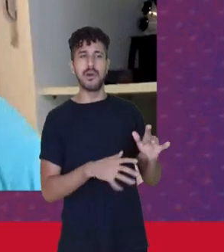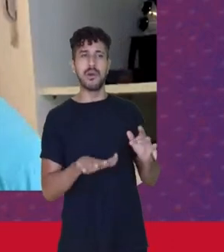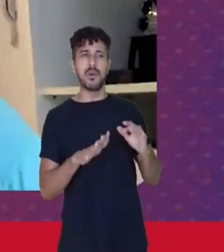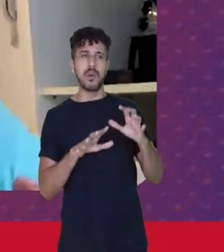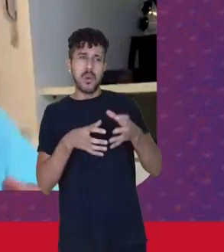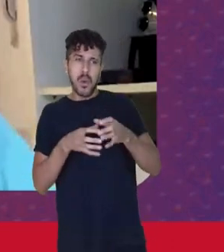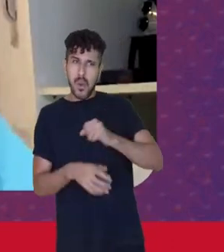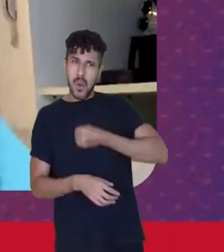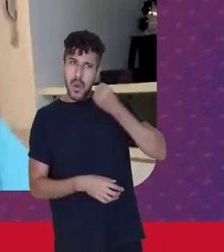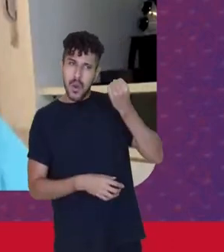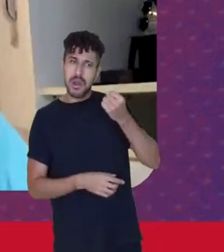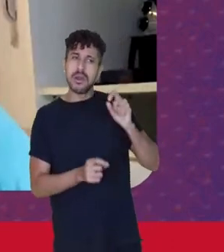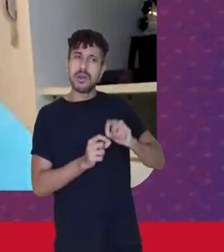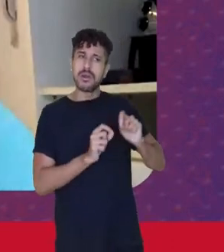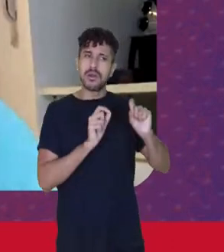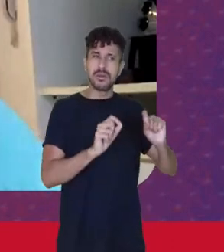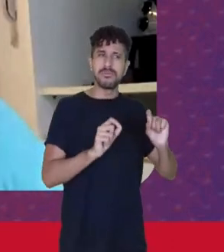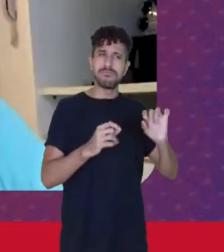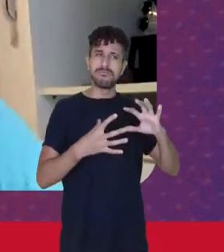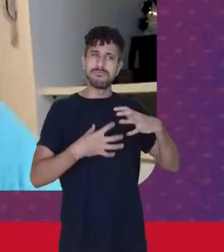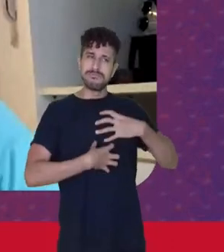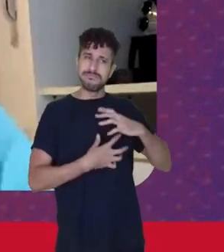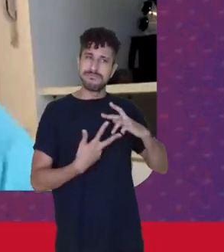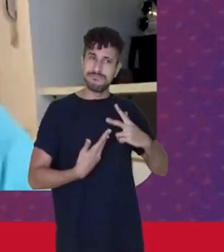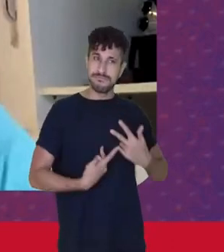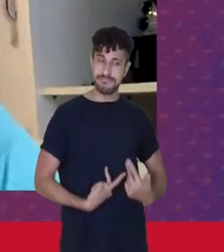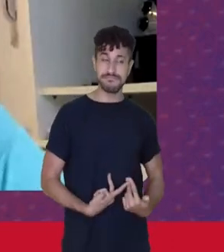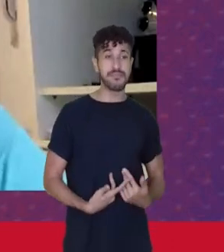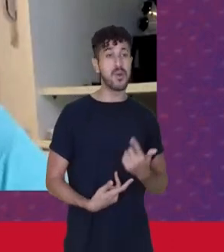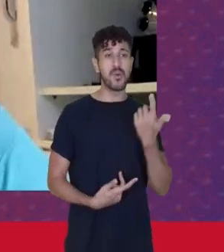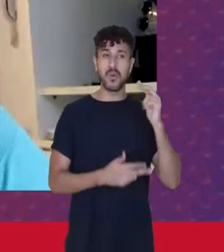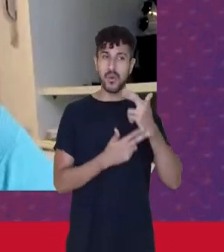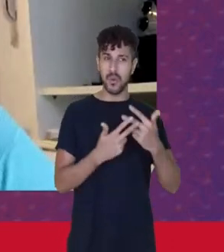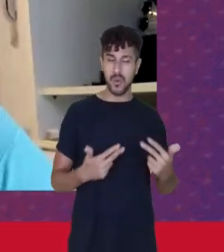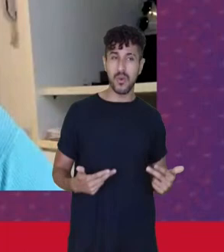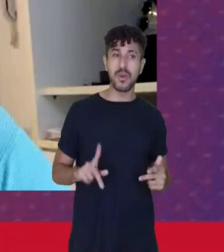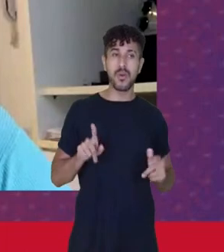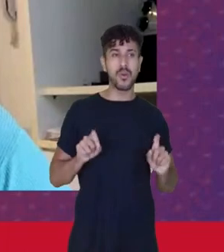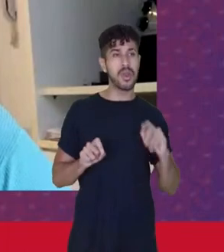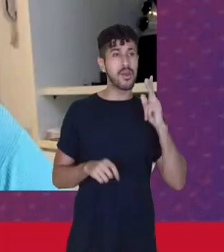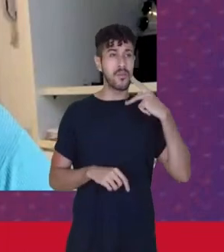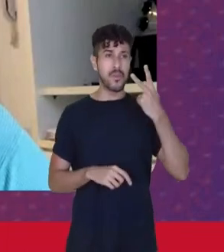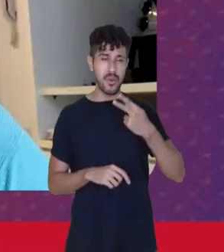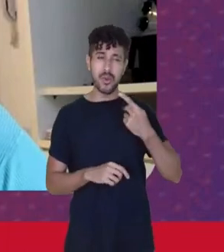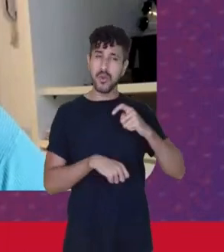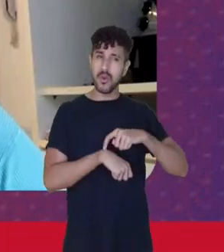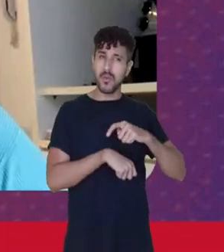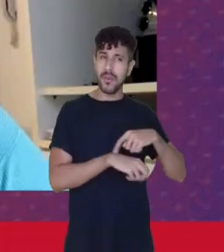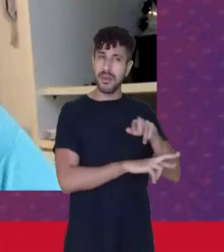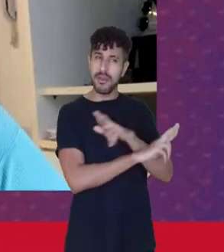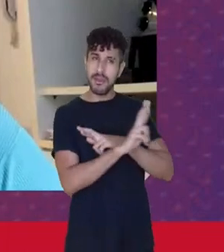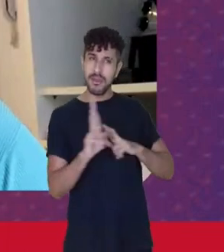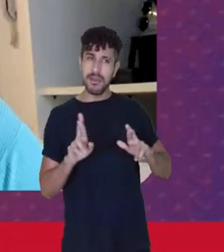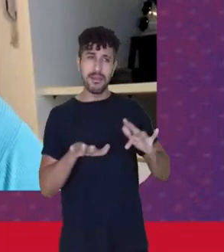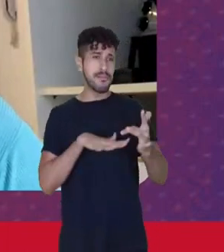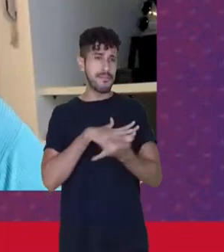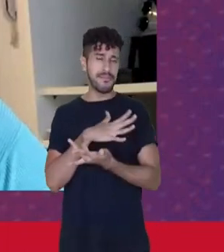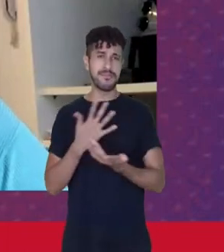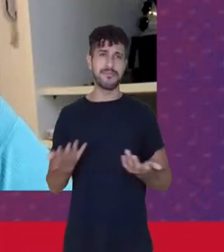de ódio, uma rede, né, humanizada. A outra questão era a política com relação às